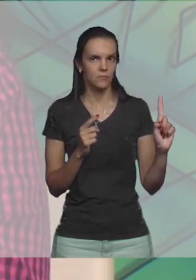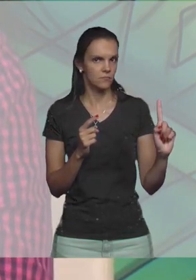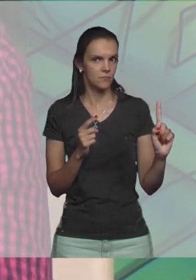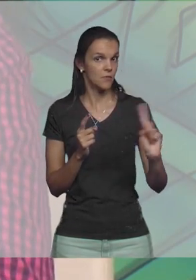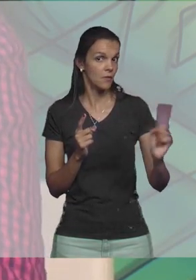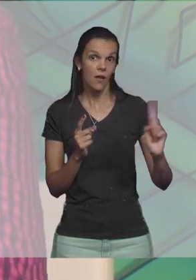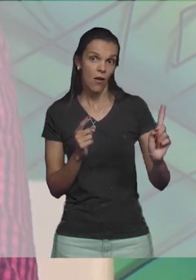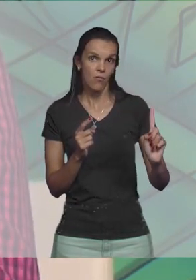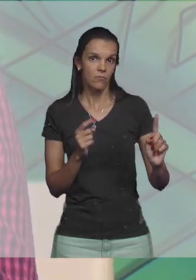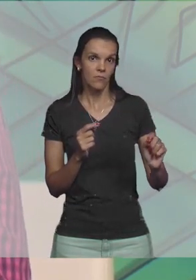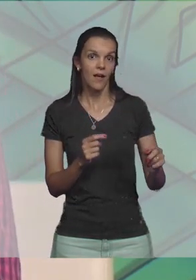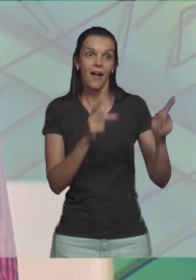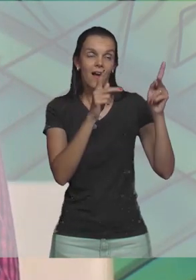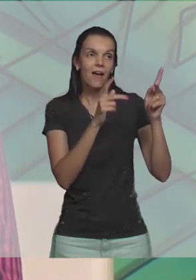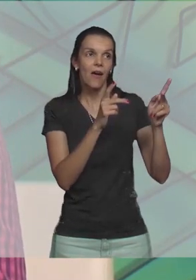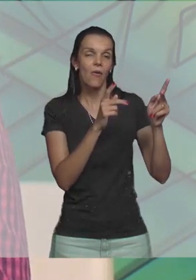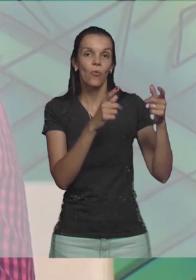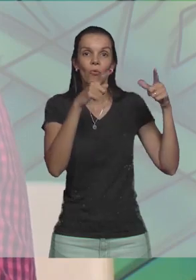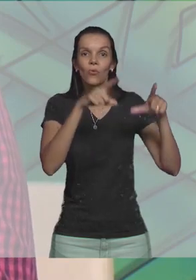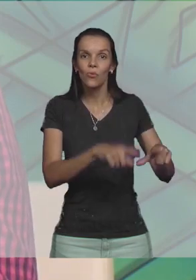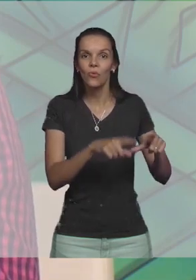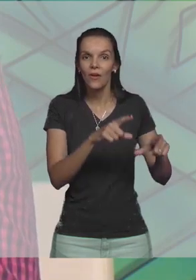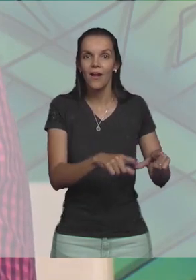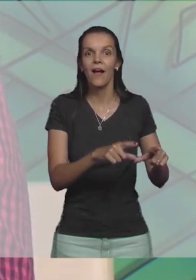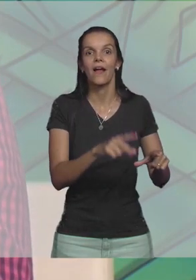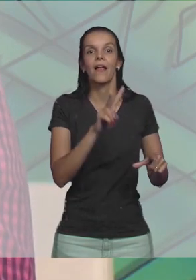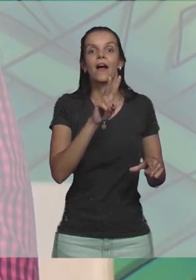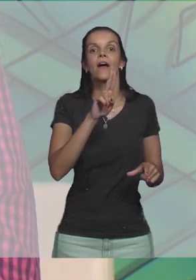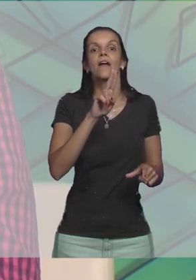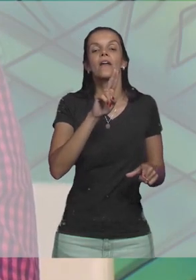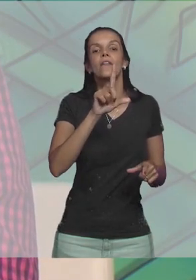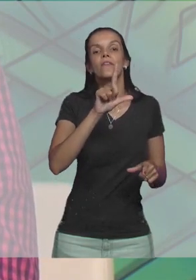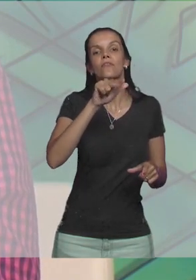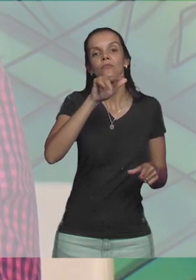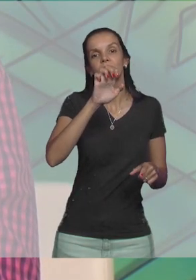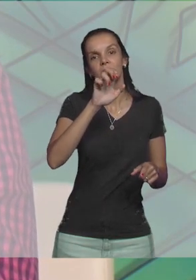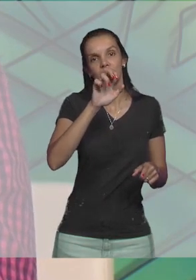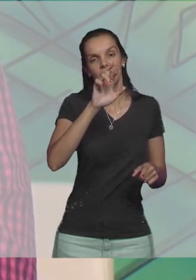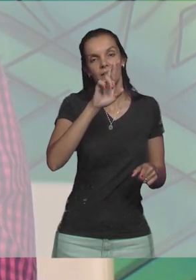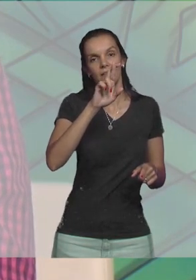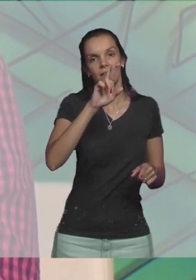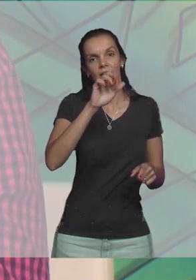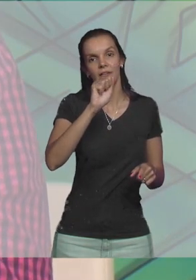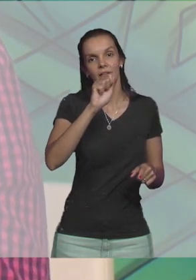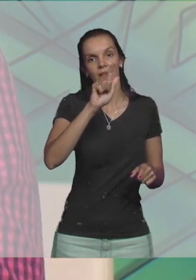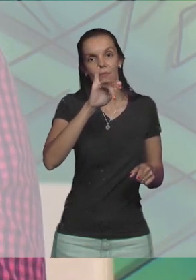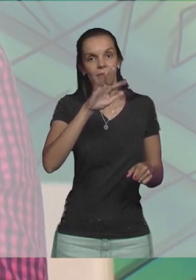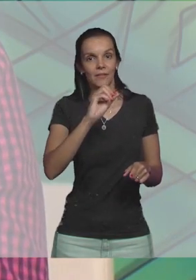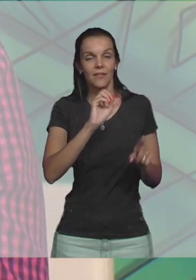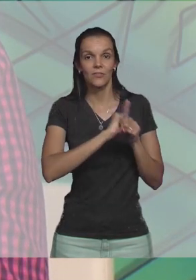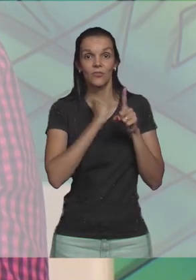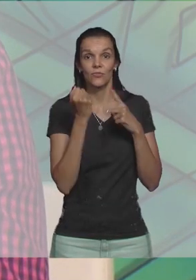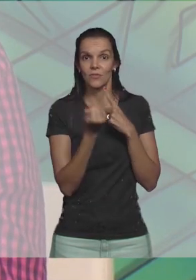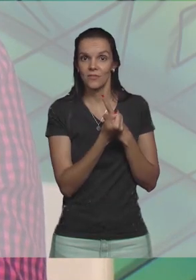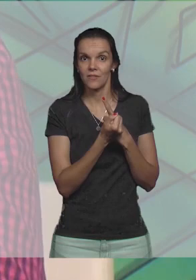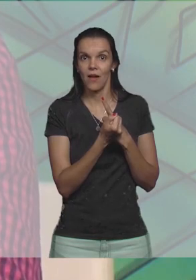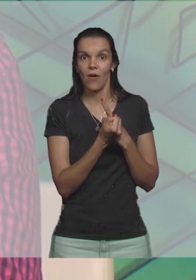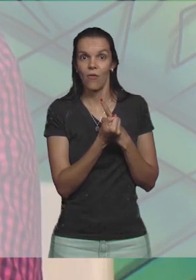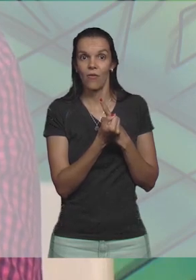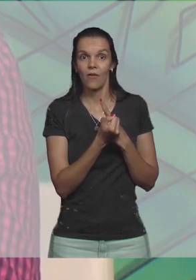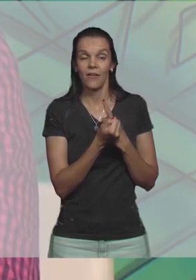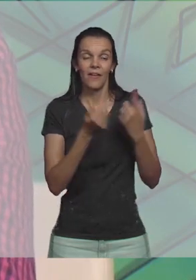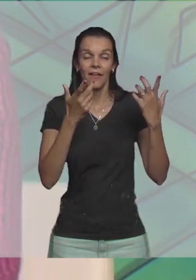é um risco, a situação em que ela está é um risco, né? A vulnerabilidade social, ela é da sociedade, ela não é do sujeito. A